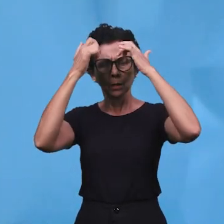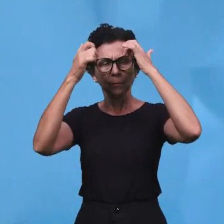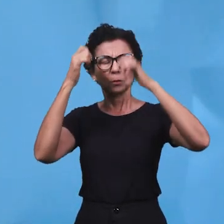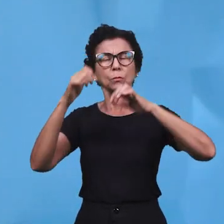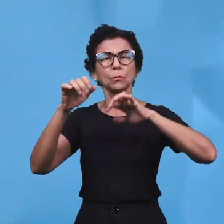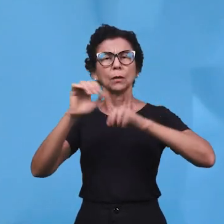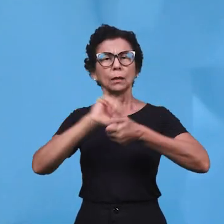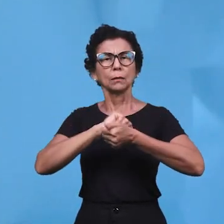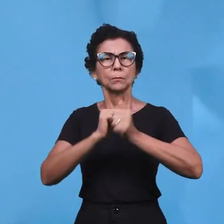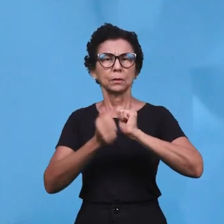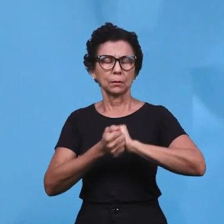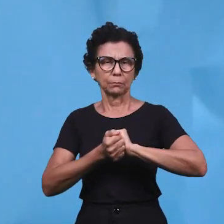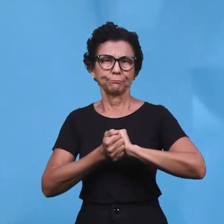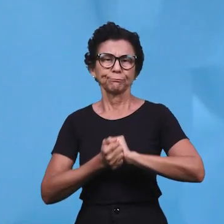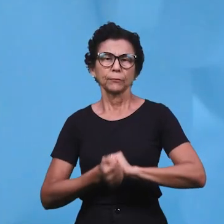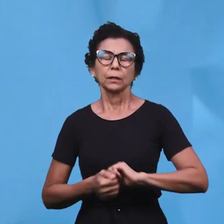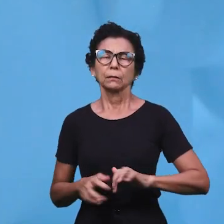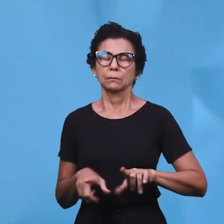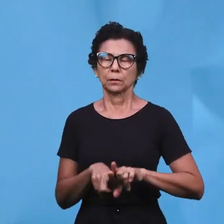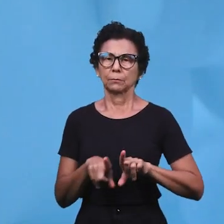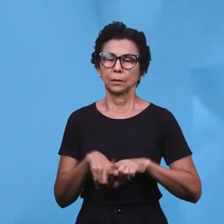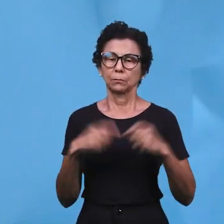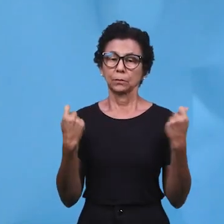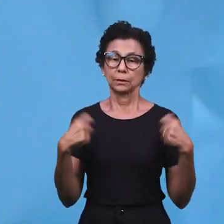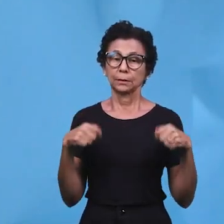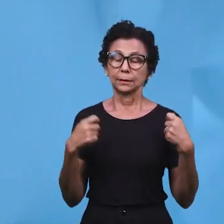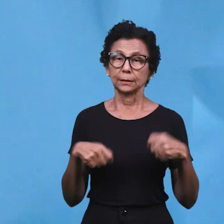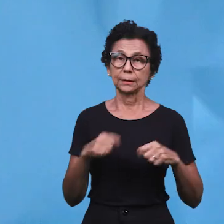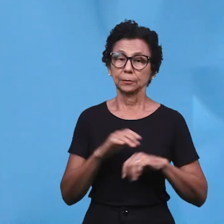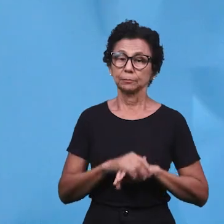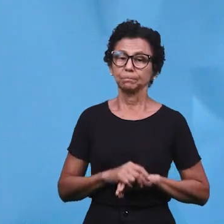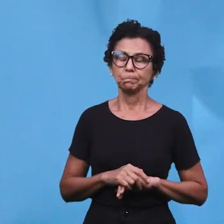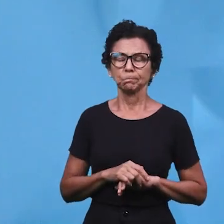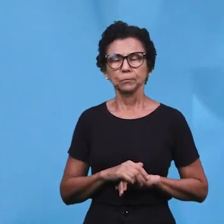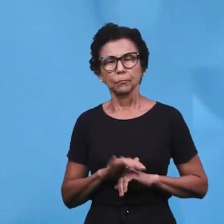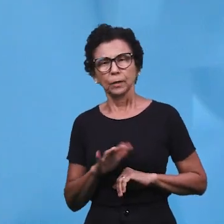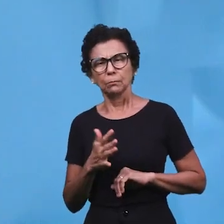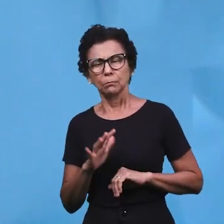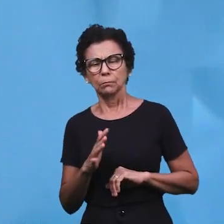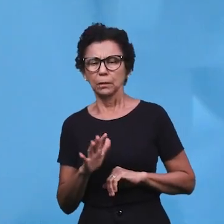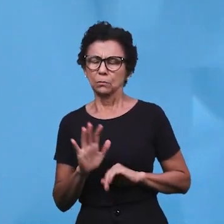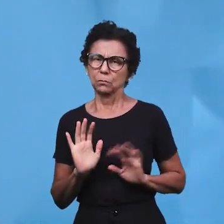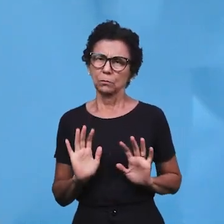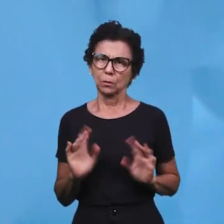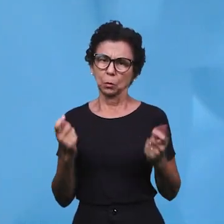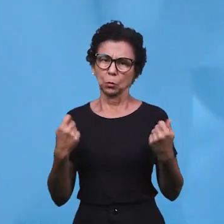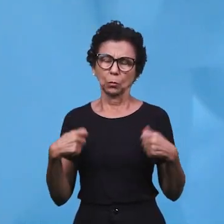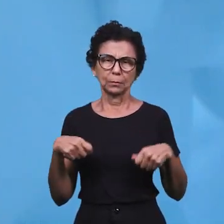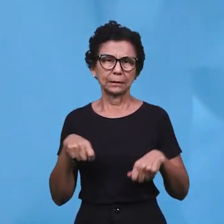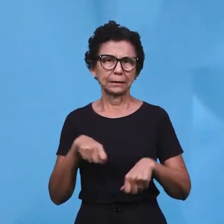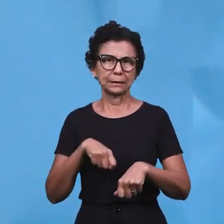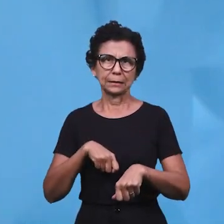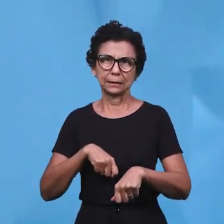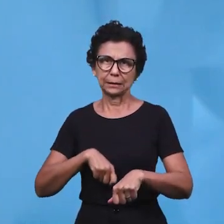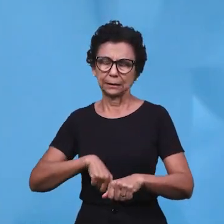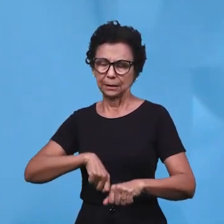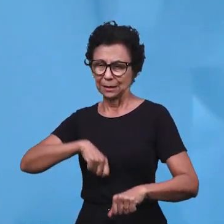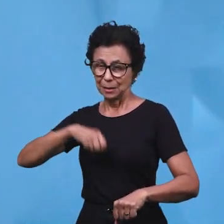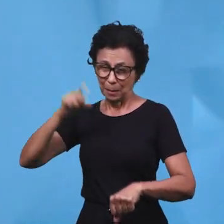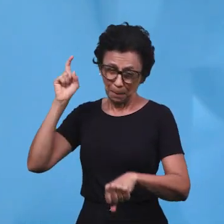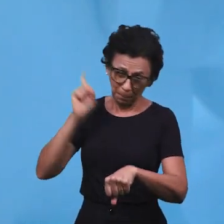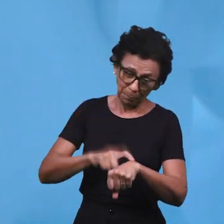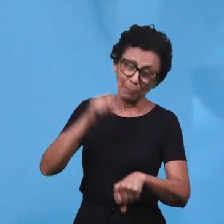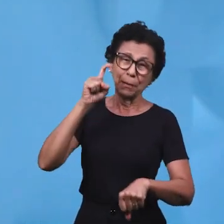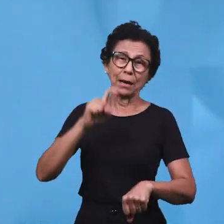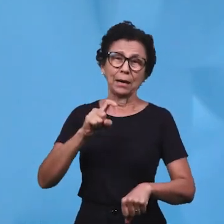que colocar na nossa vida um horário esperado, obviamente, não precisa ser 10